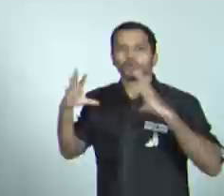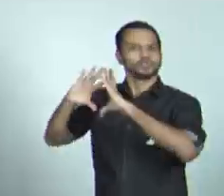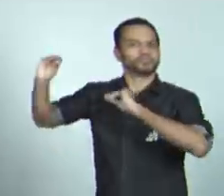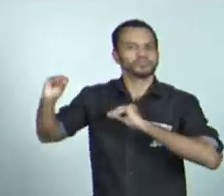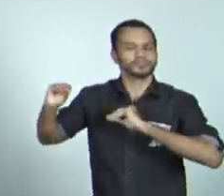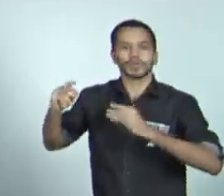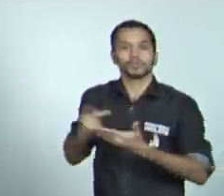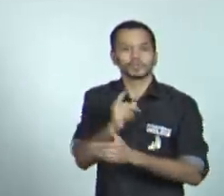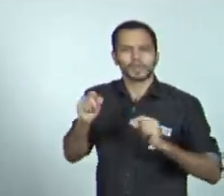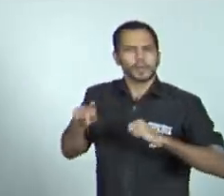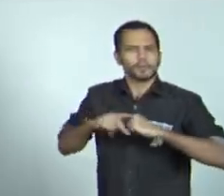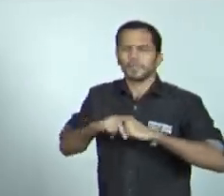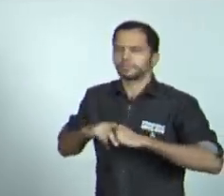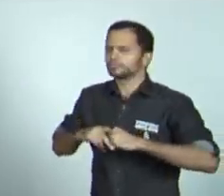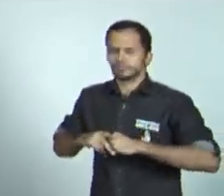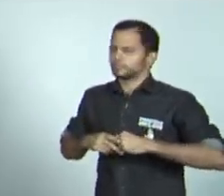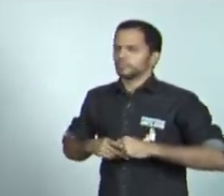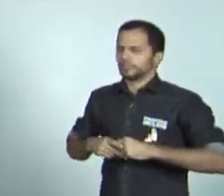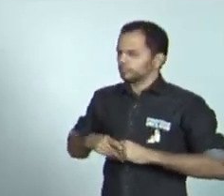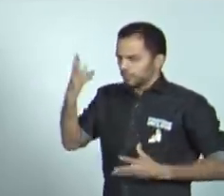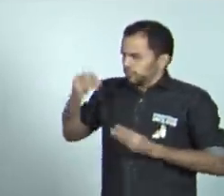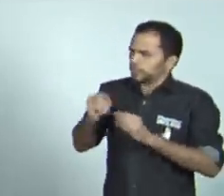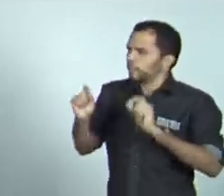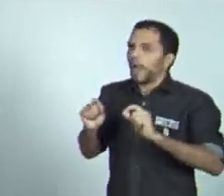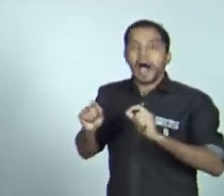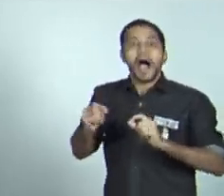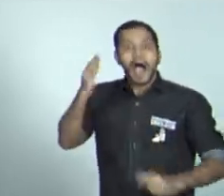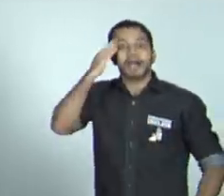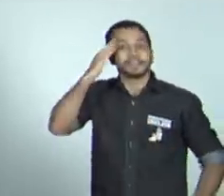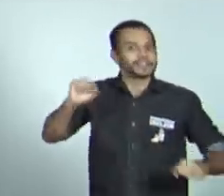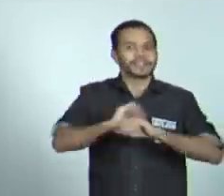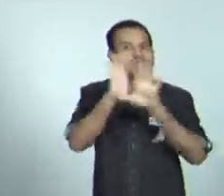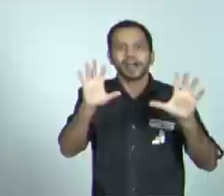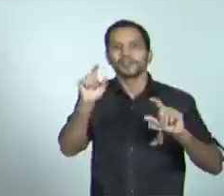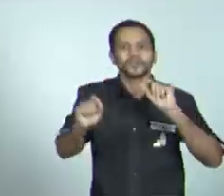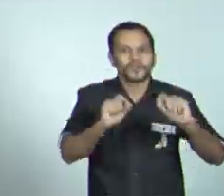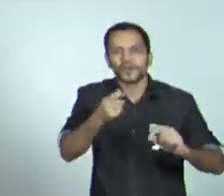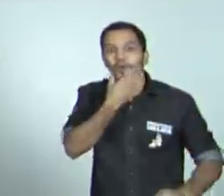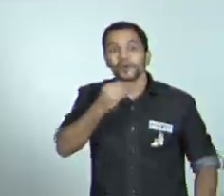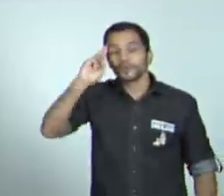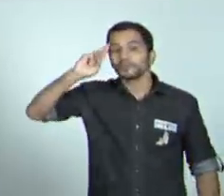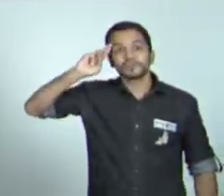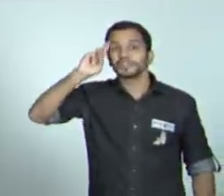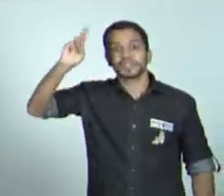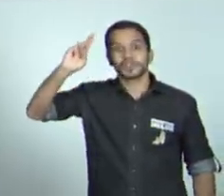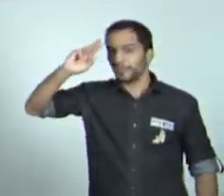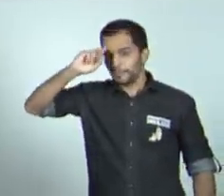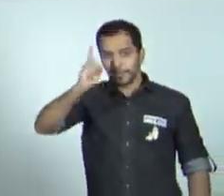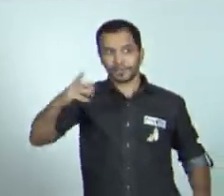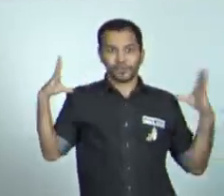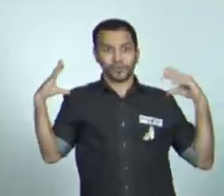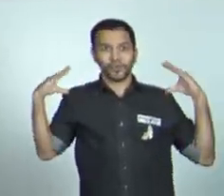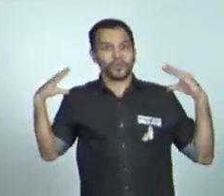então pedro caiu em si disse agora sei sem nenhuma dúvida que o senhor enviou o seu